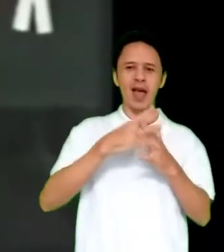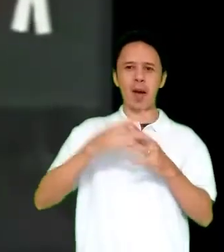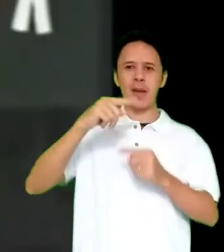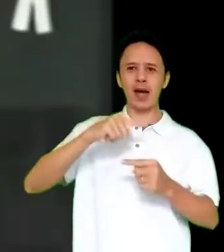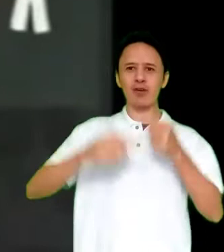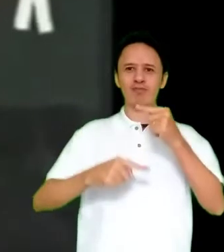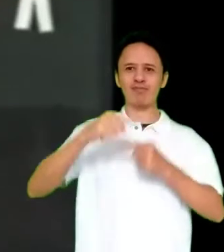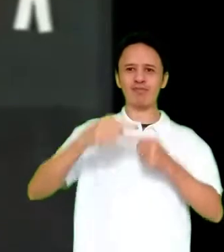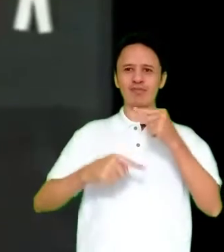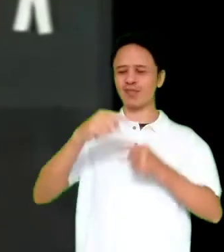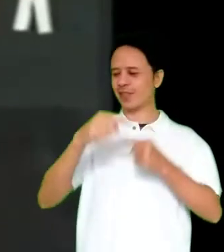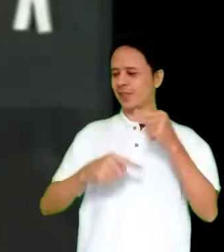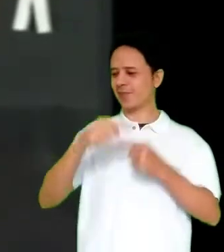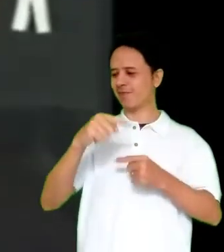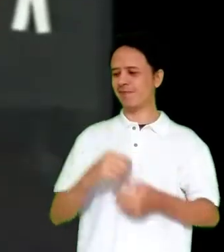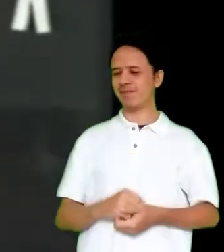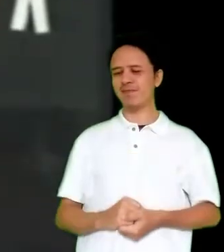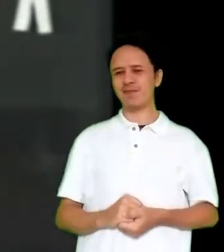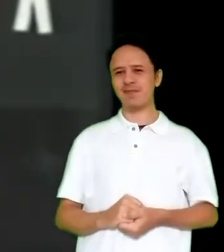Estava criado o tear mecânico.